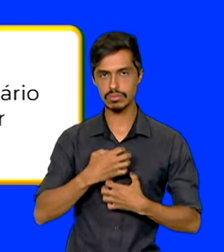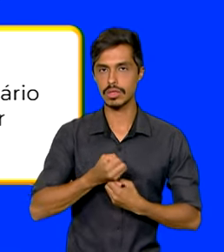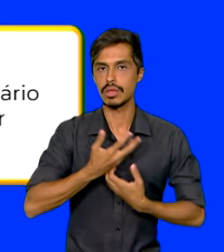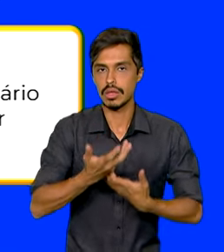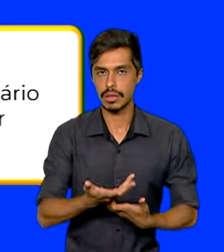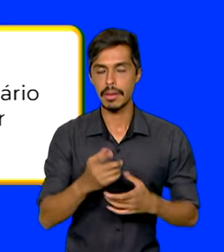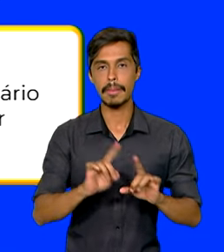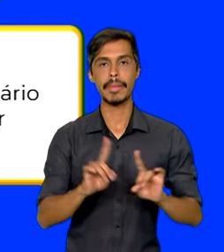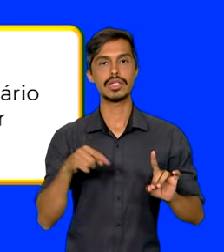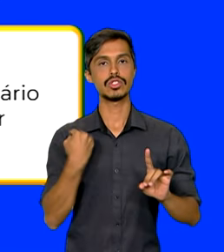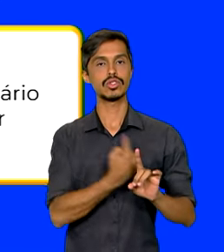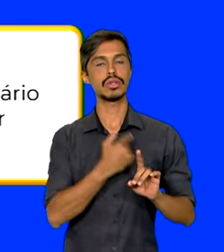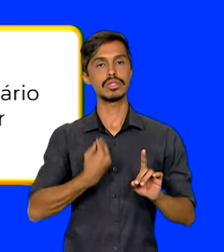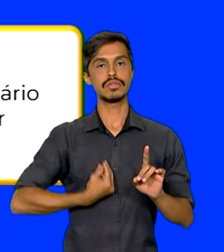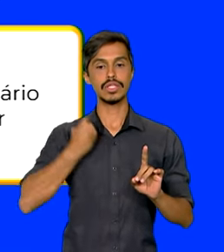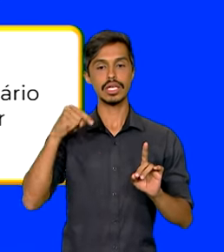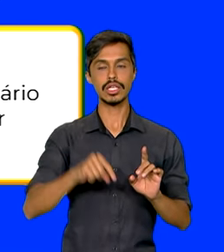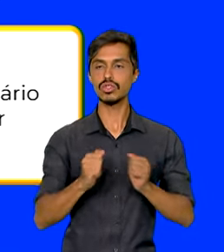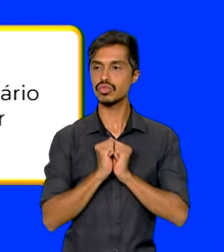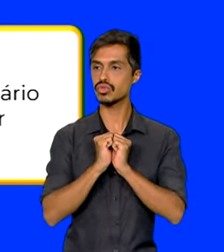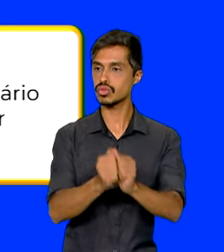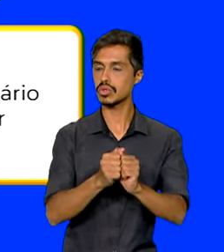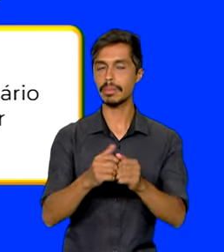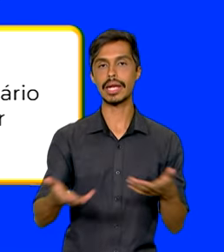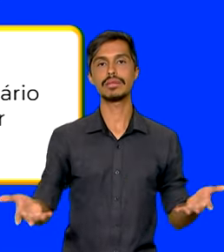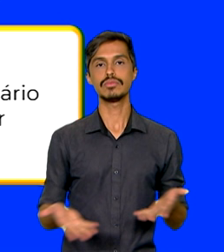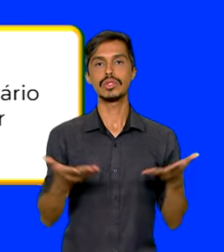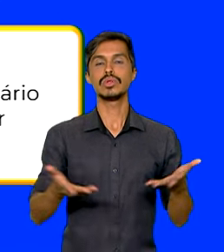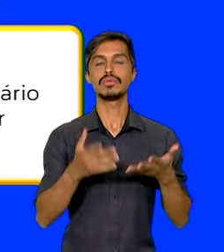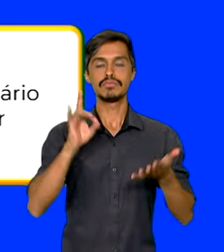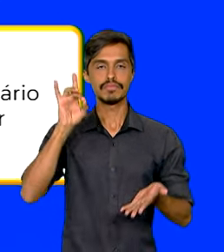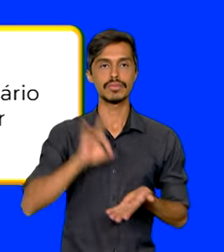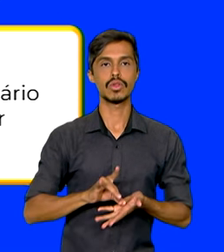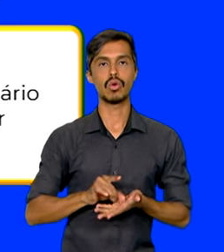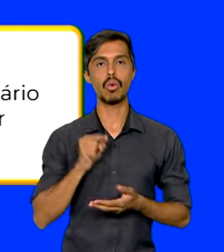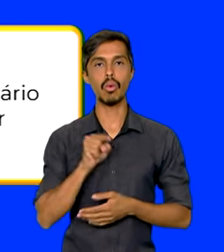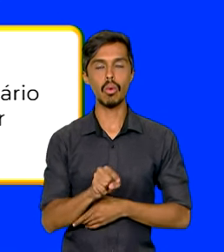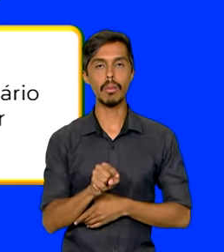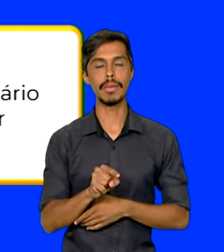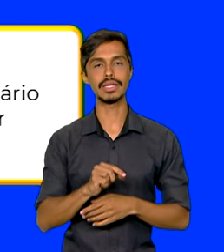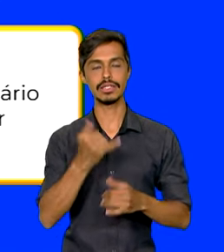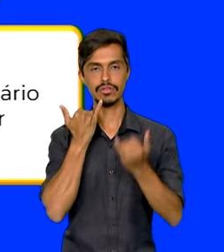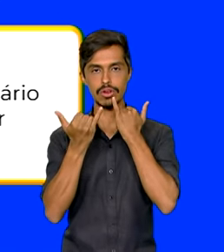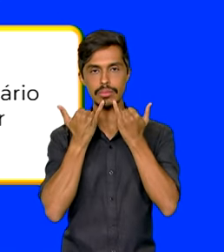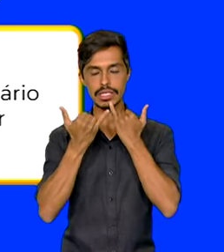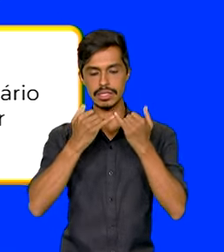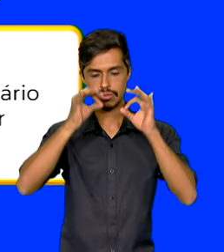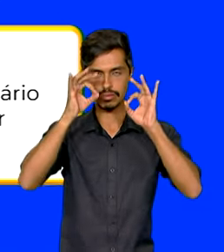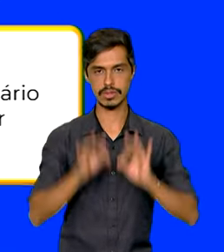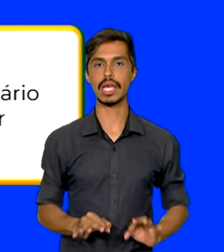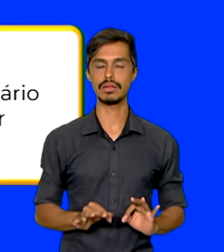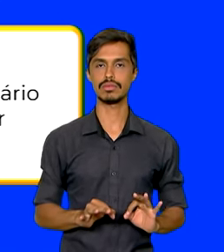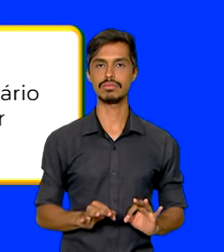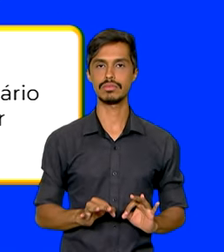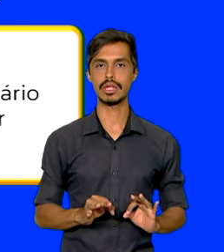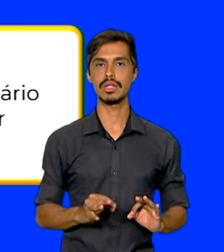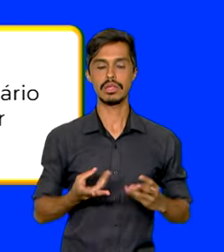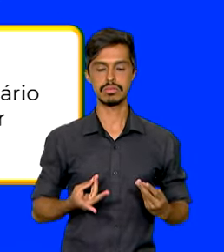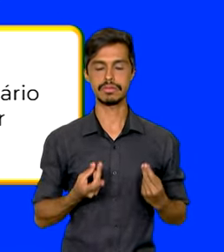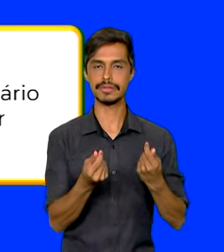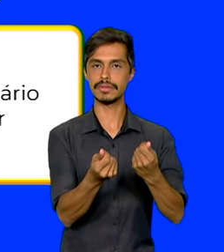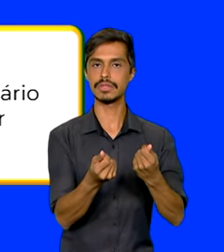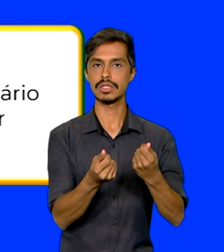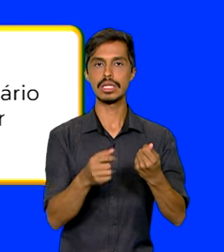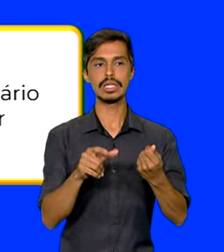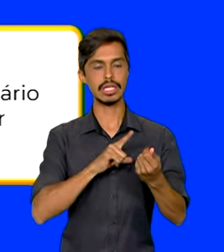propriedade, mas nós estamos aqui unidos para garantir um acesso à informação íntegra e respaldada